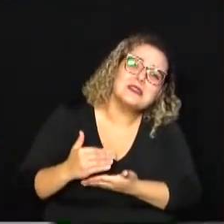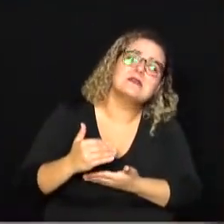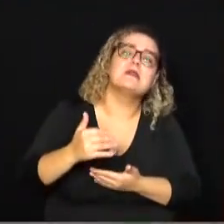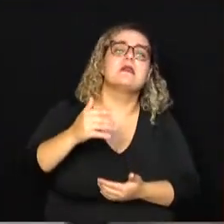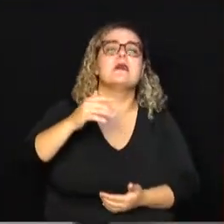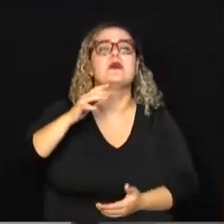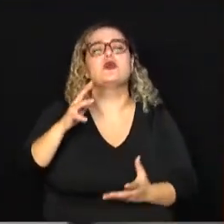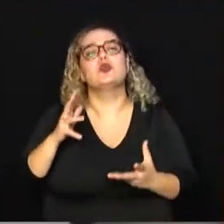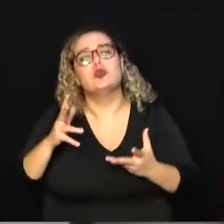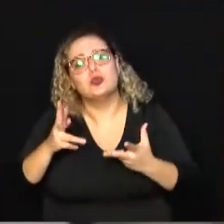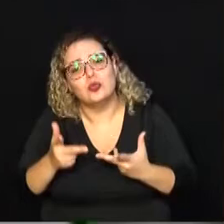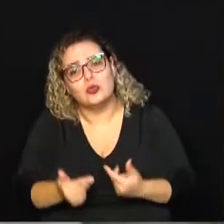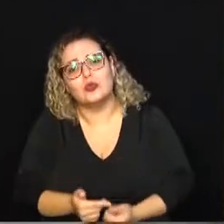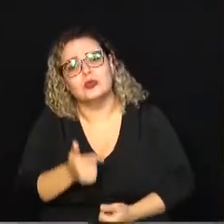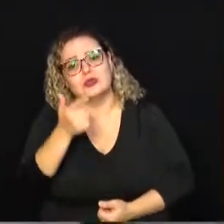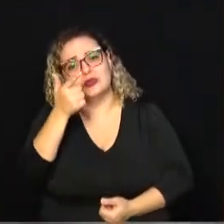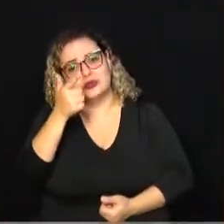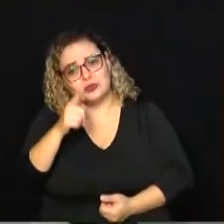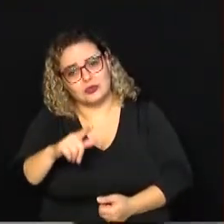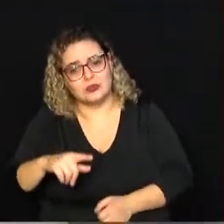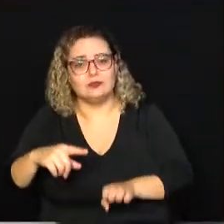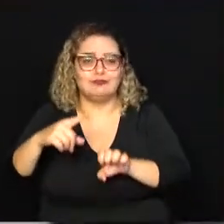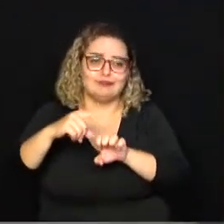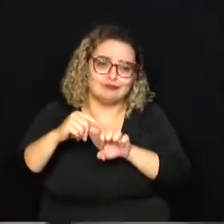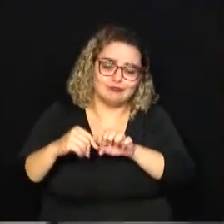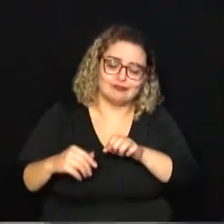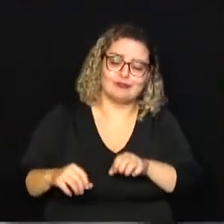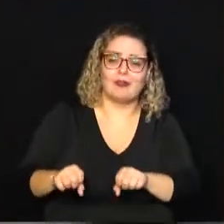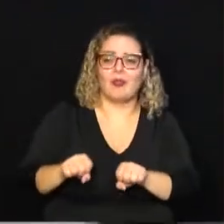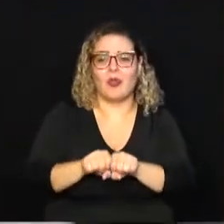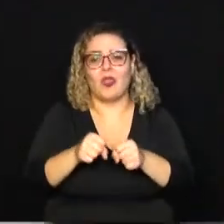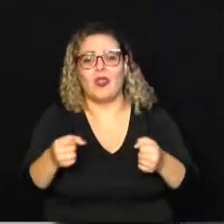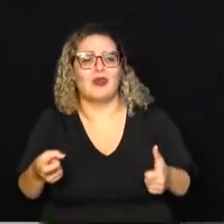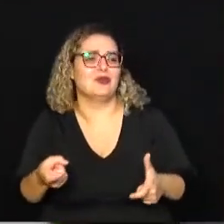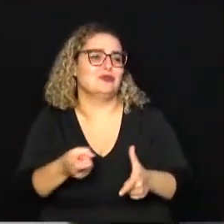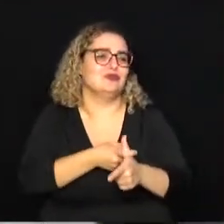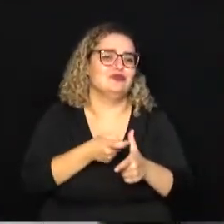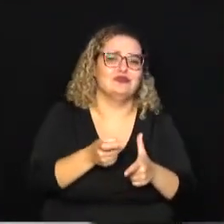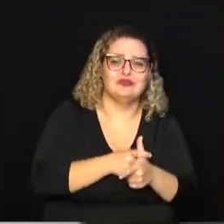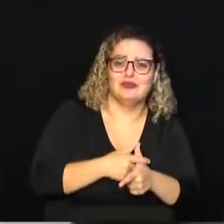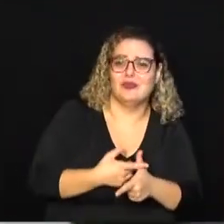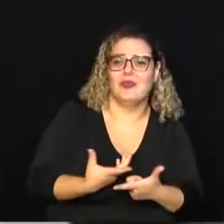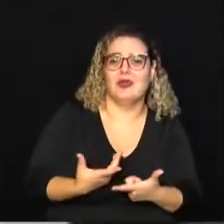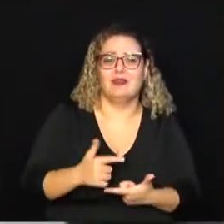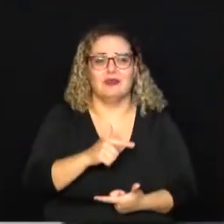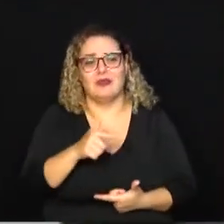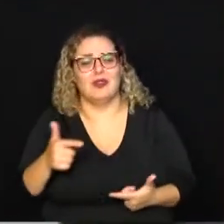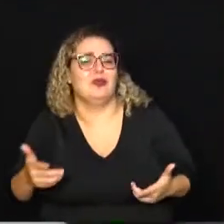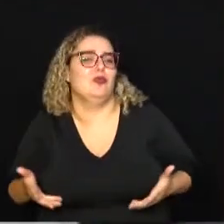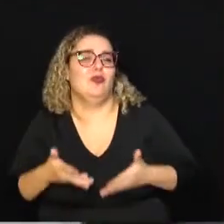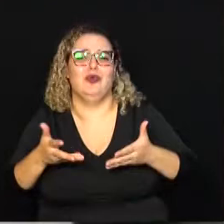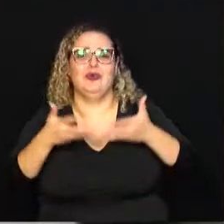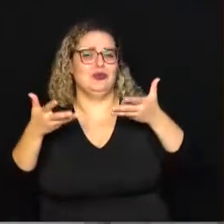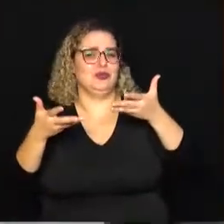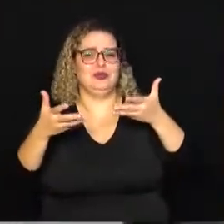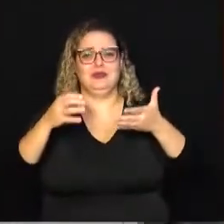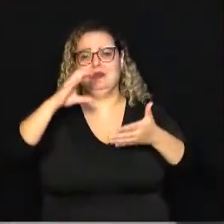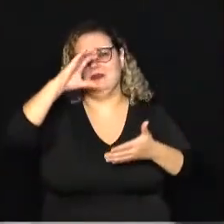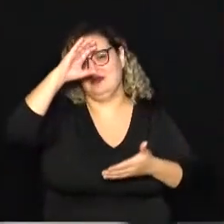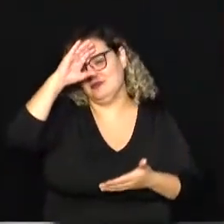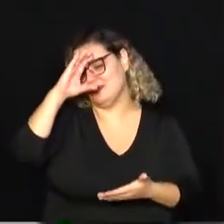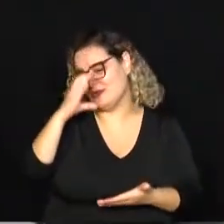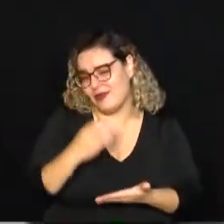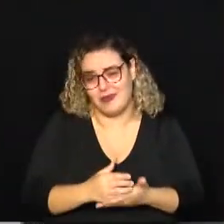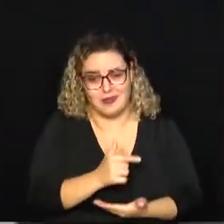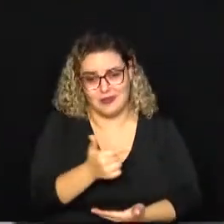lentamente, um empresário endividado, quebrado, né, destroçado do ponto de vista da sua confiança para investir,